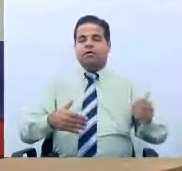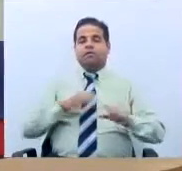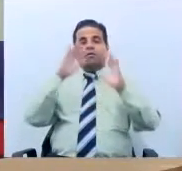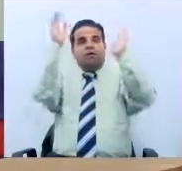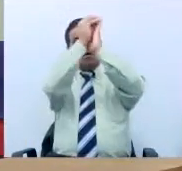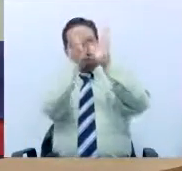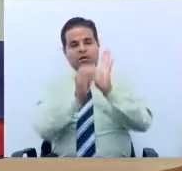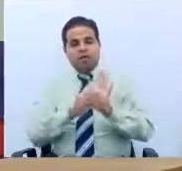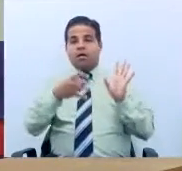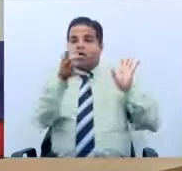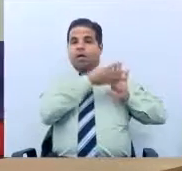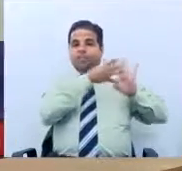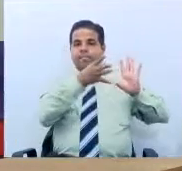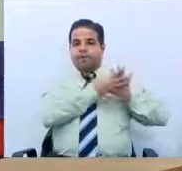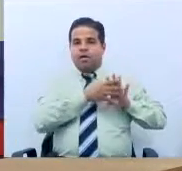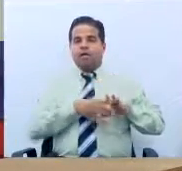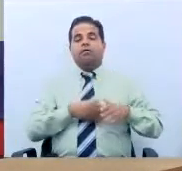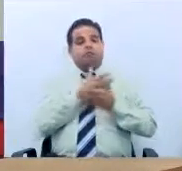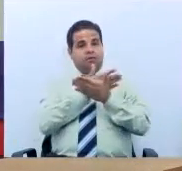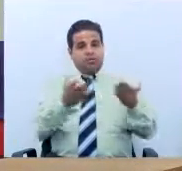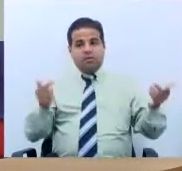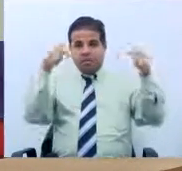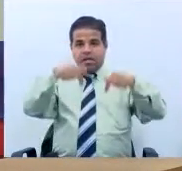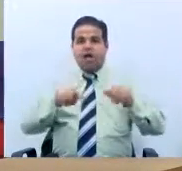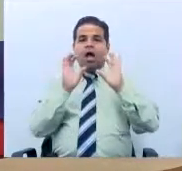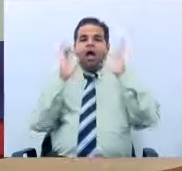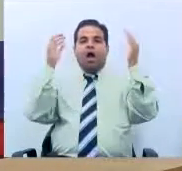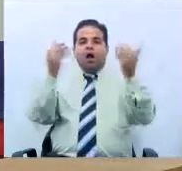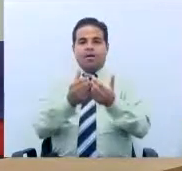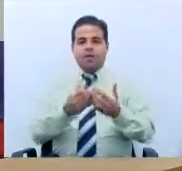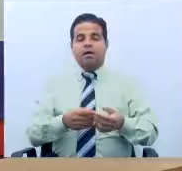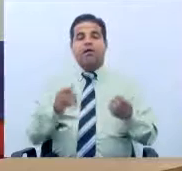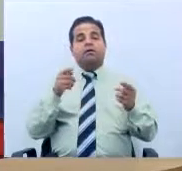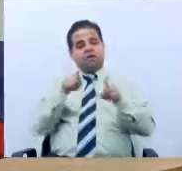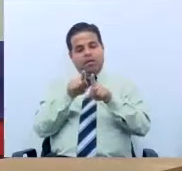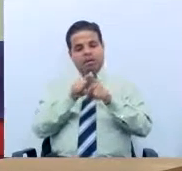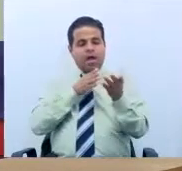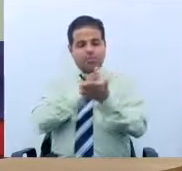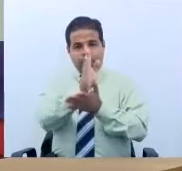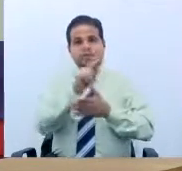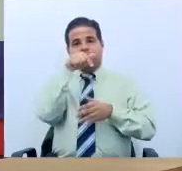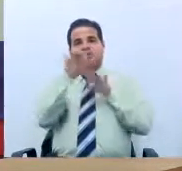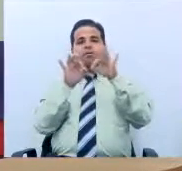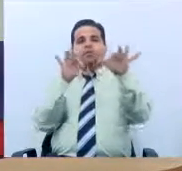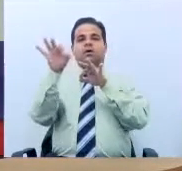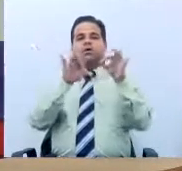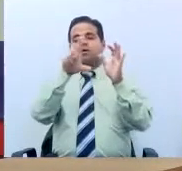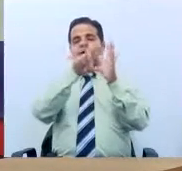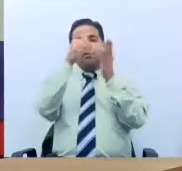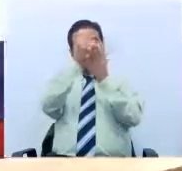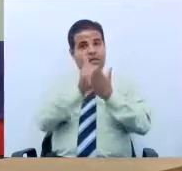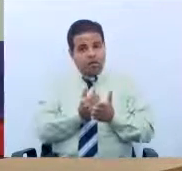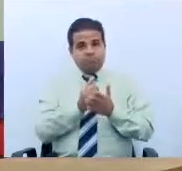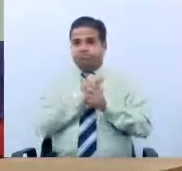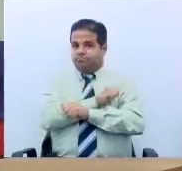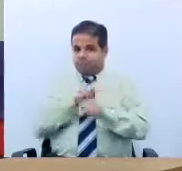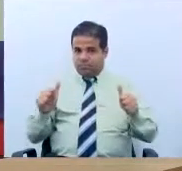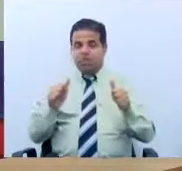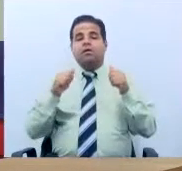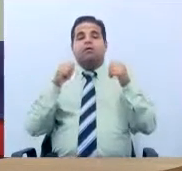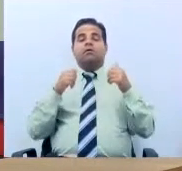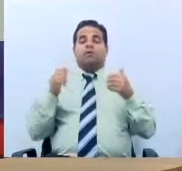colocação na pauta, né, desta Câmara, e aprovação desse projeto de lei. No mais, senhores, eu acho